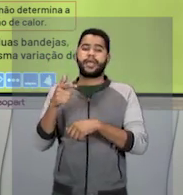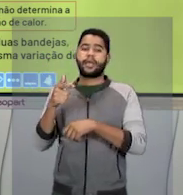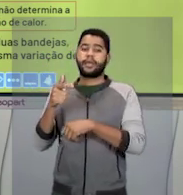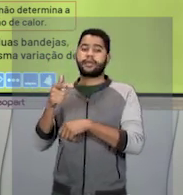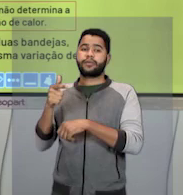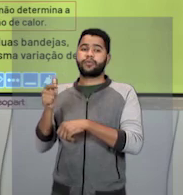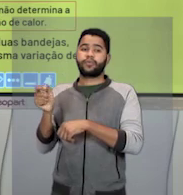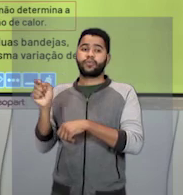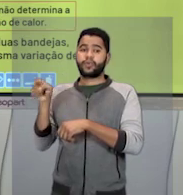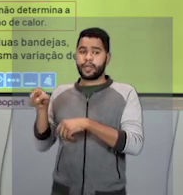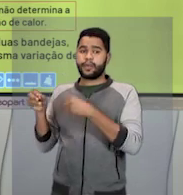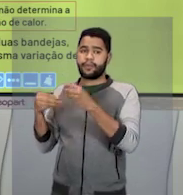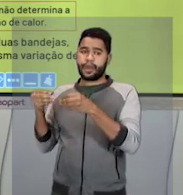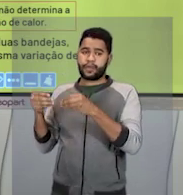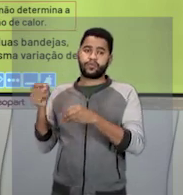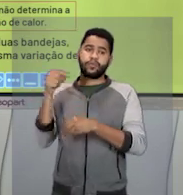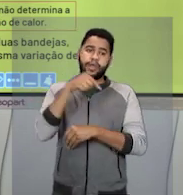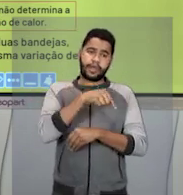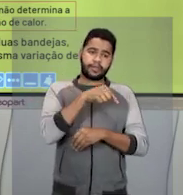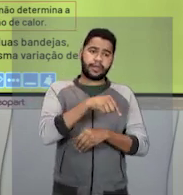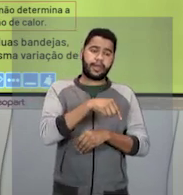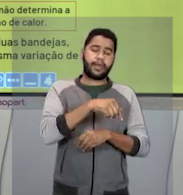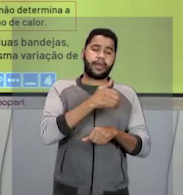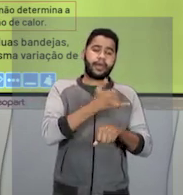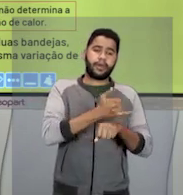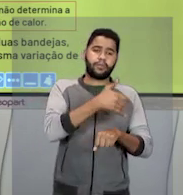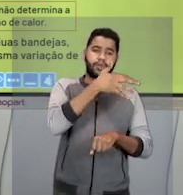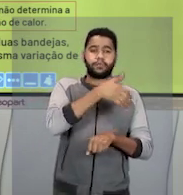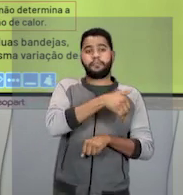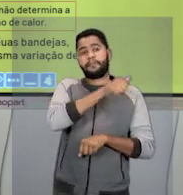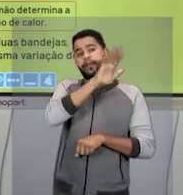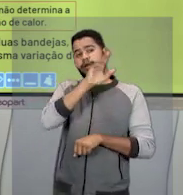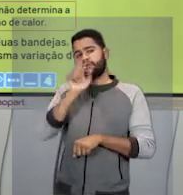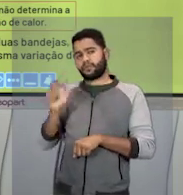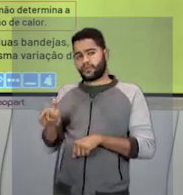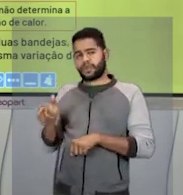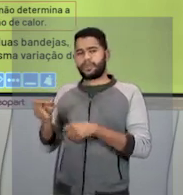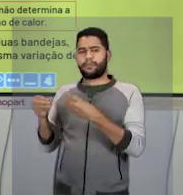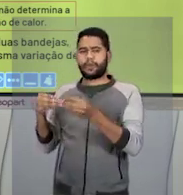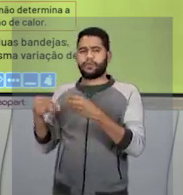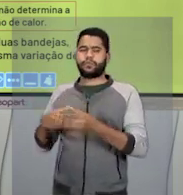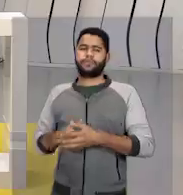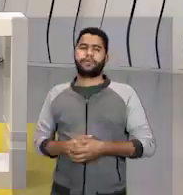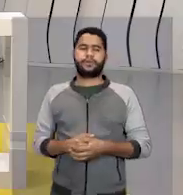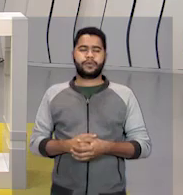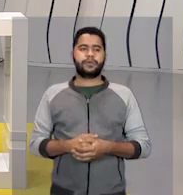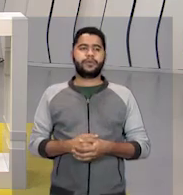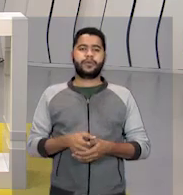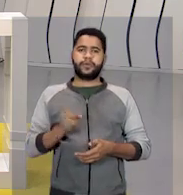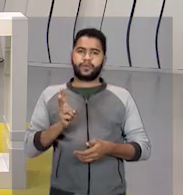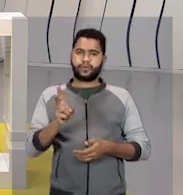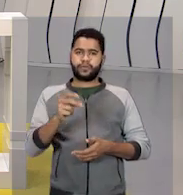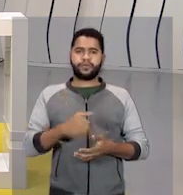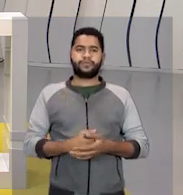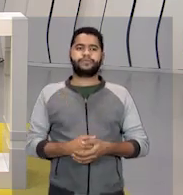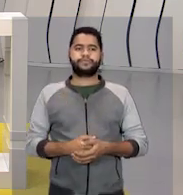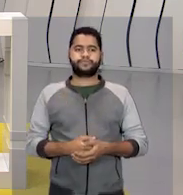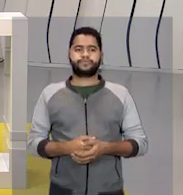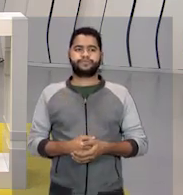ser mais rapidamente na bandeja de alumínio. Ok? Continuando.